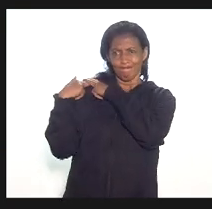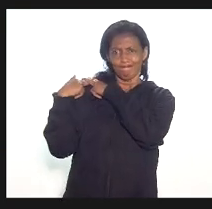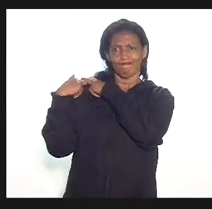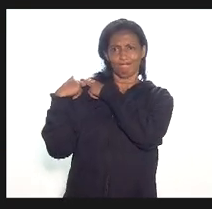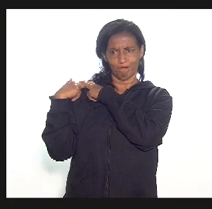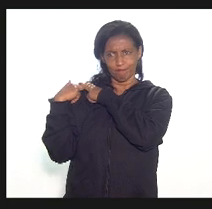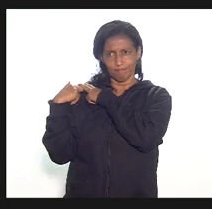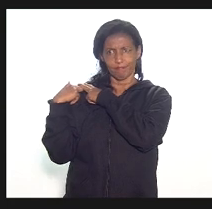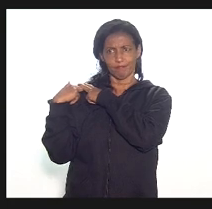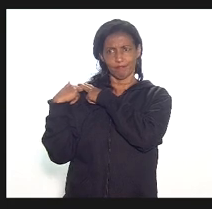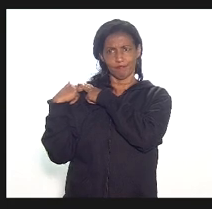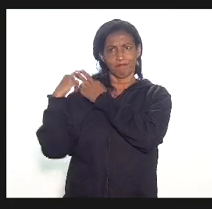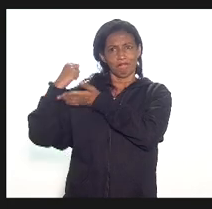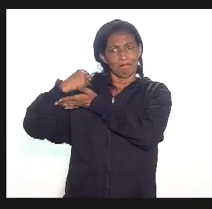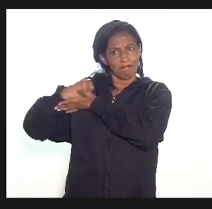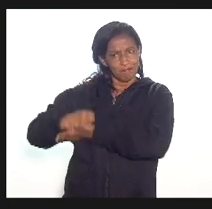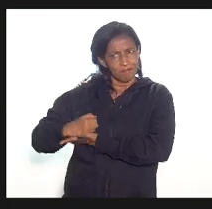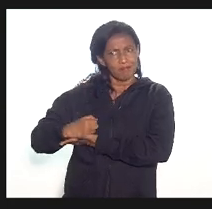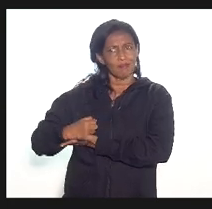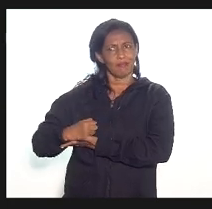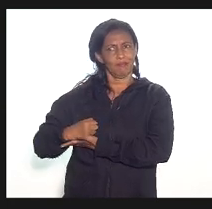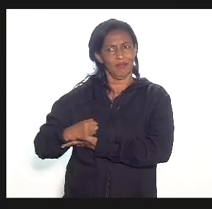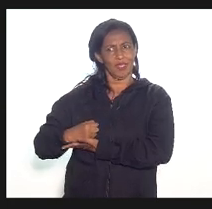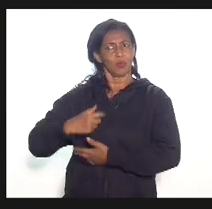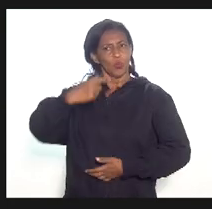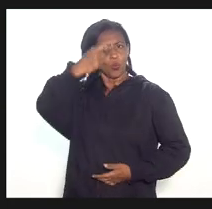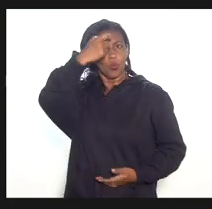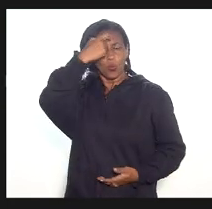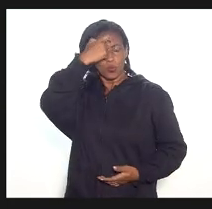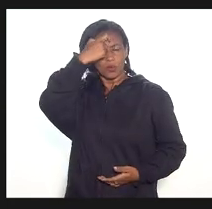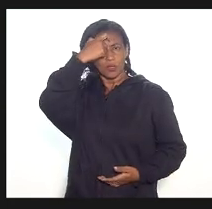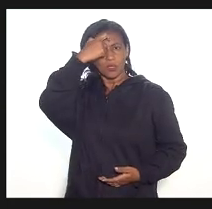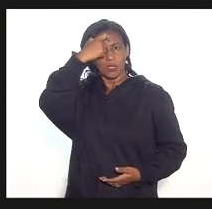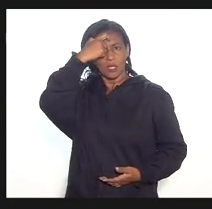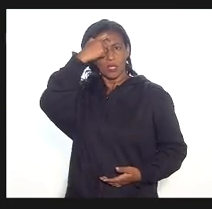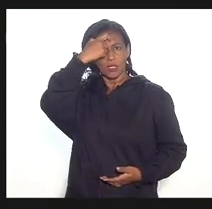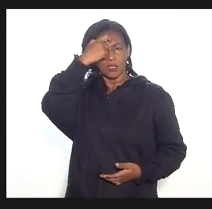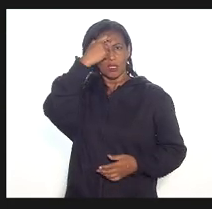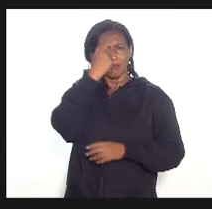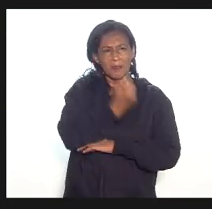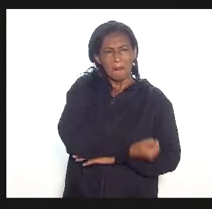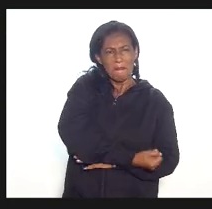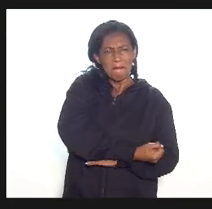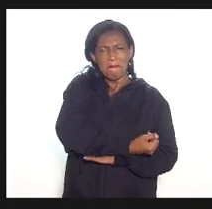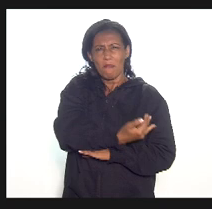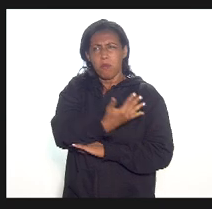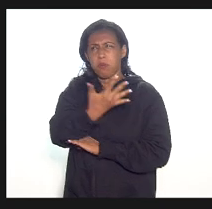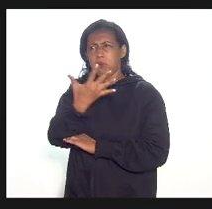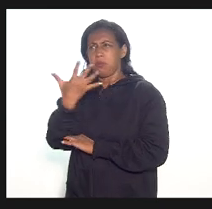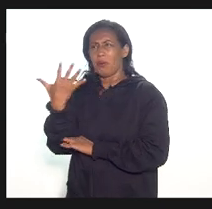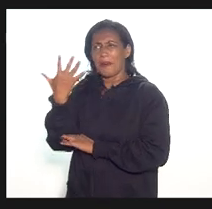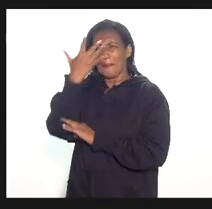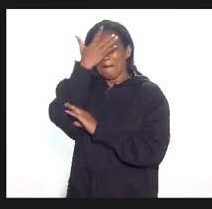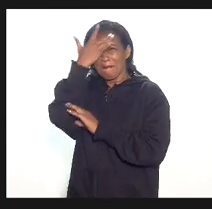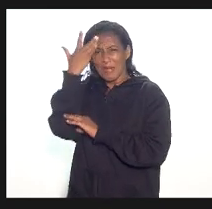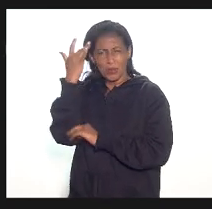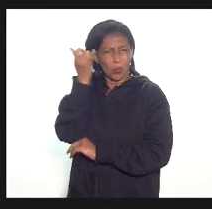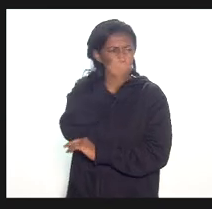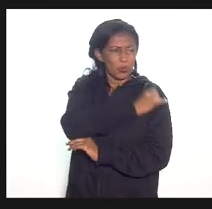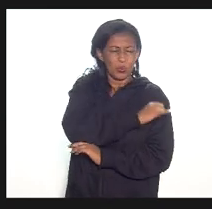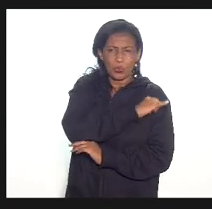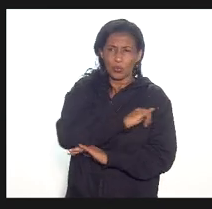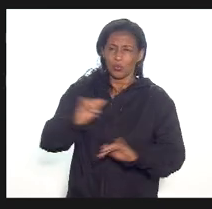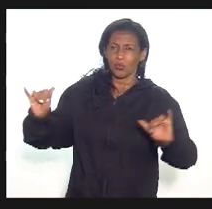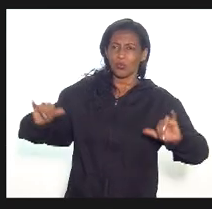porque eu tenho plena consciência de que milhões de cidadãos pluminenses estão sofrendo neste